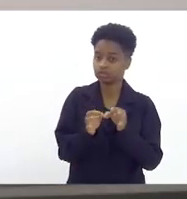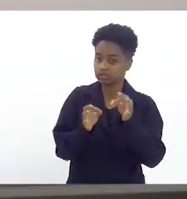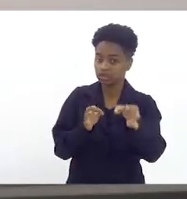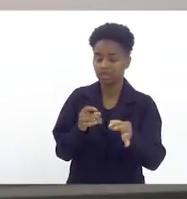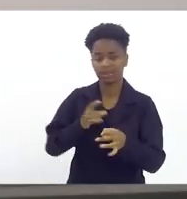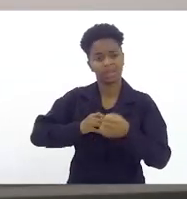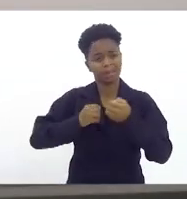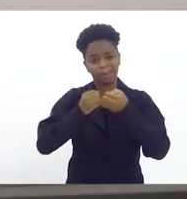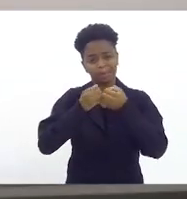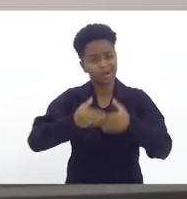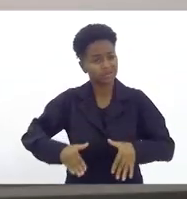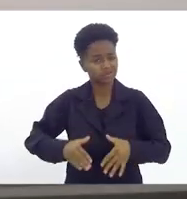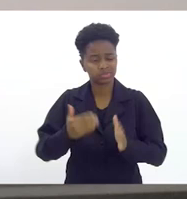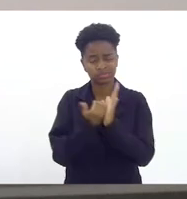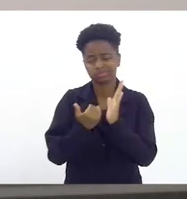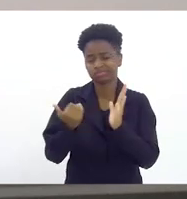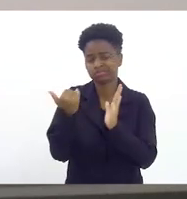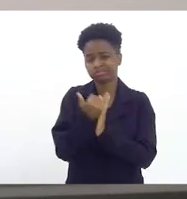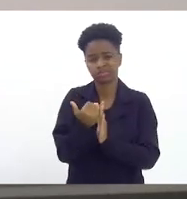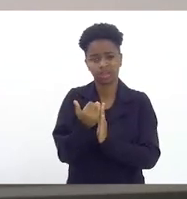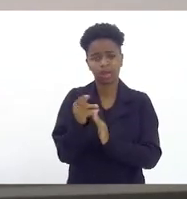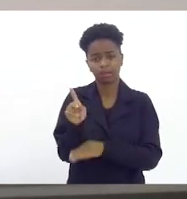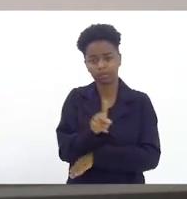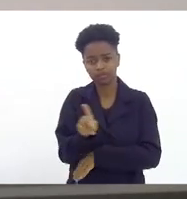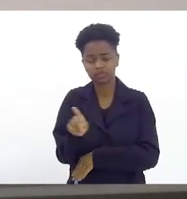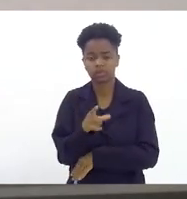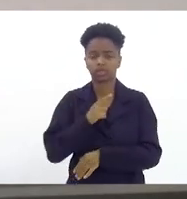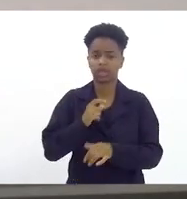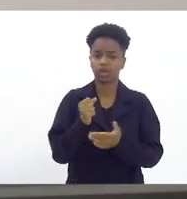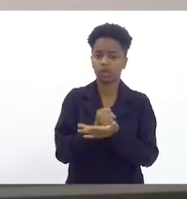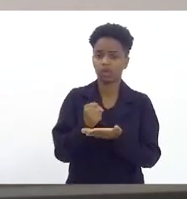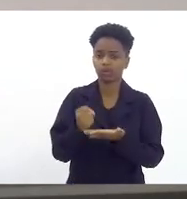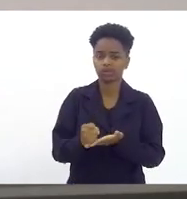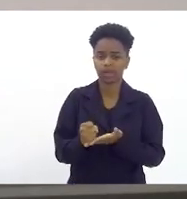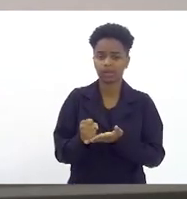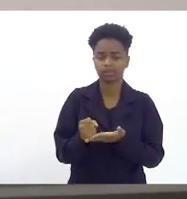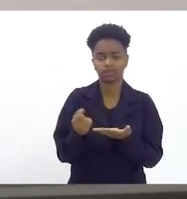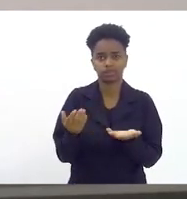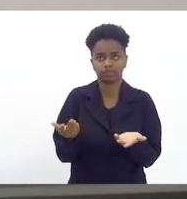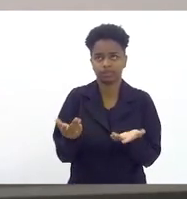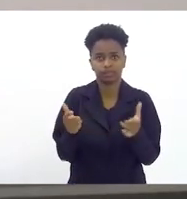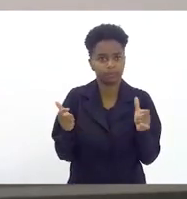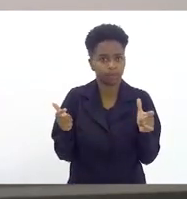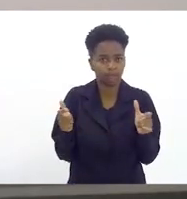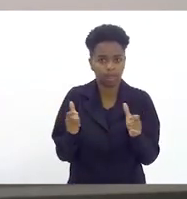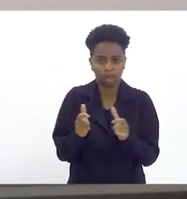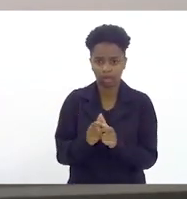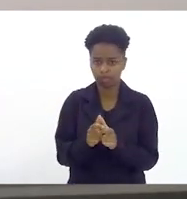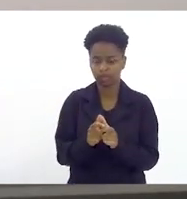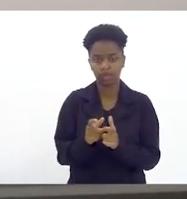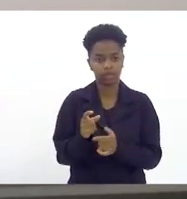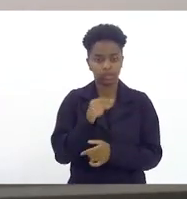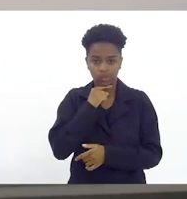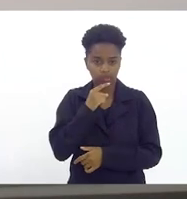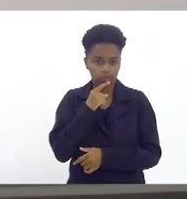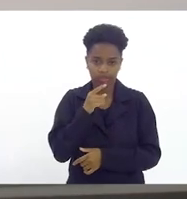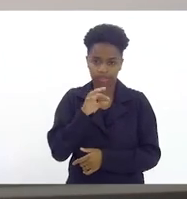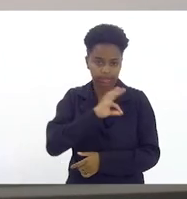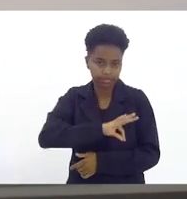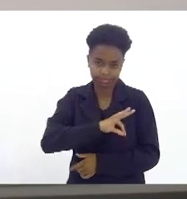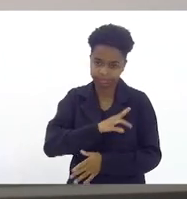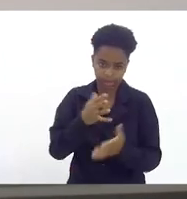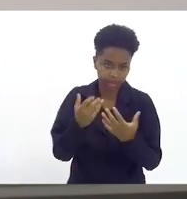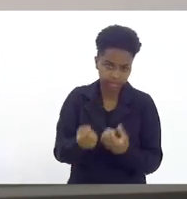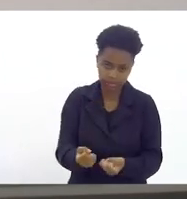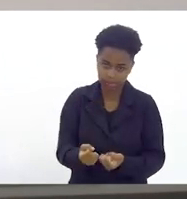enorme para o professor que tem os seus contratos cada vez mais reduzidos não recebem o que de fato